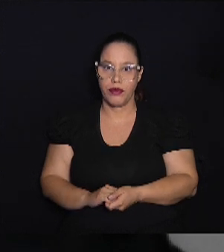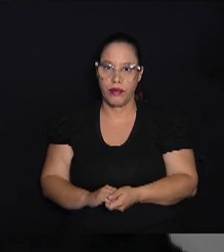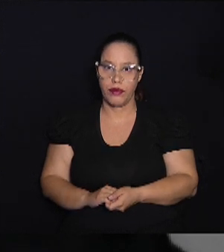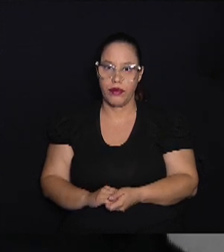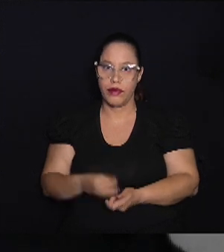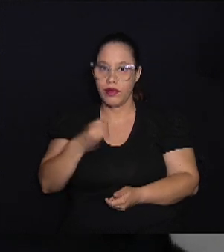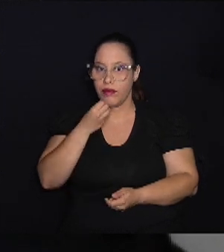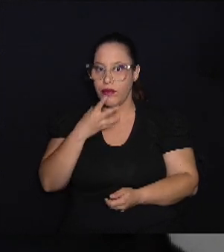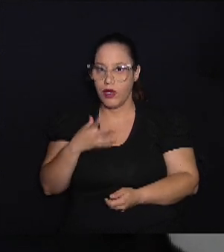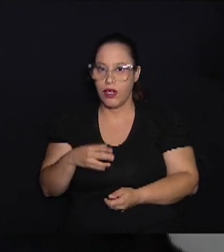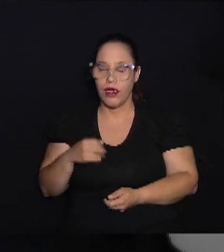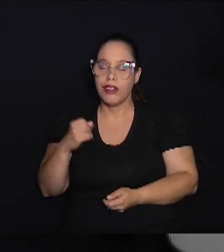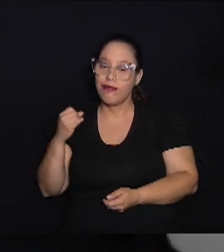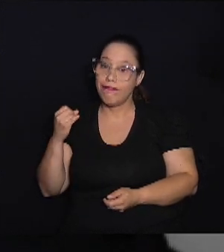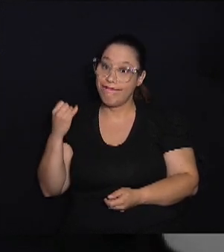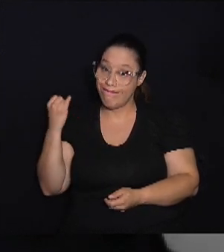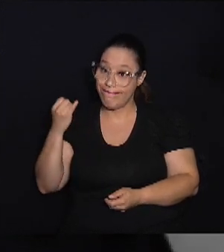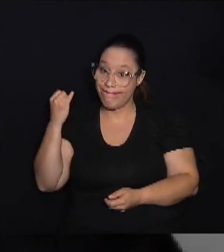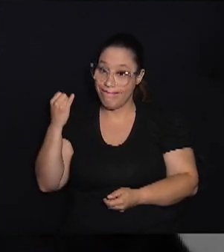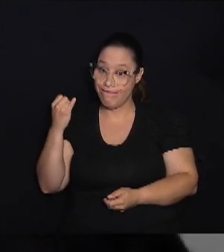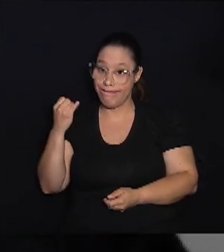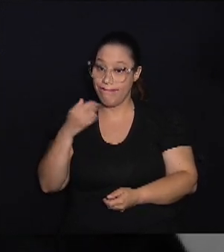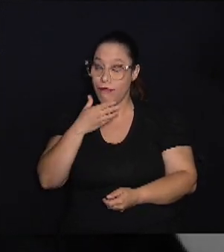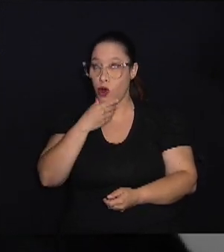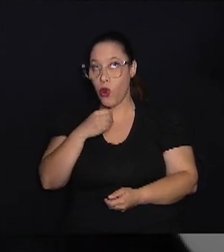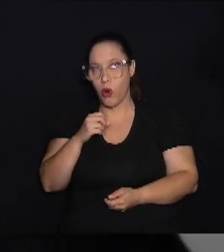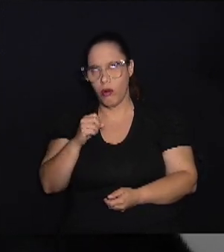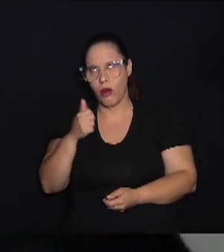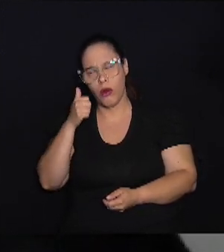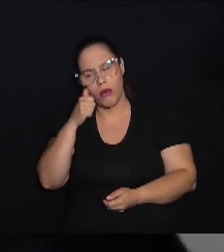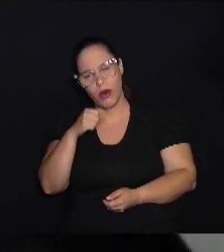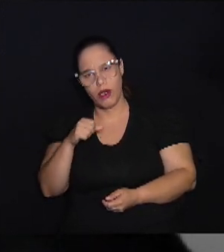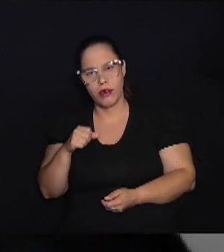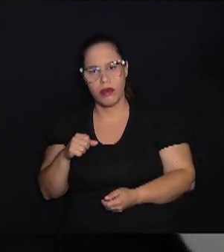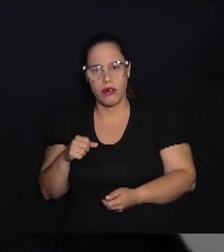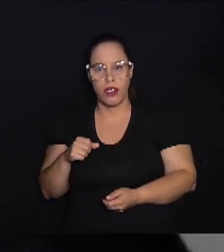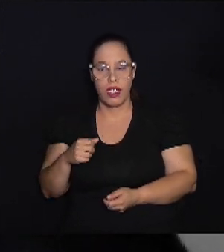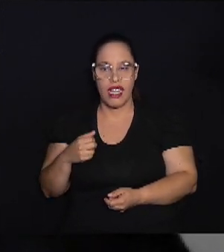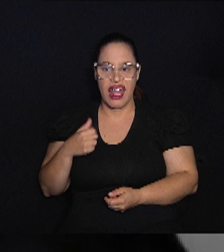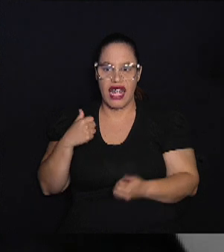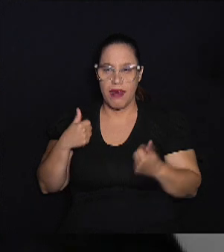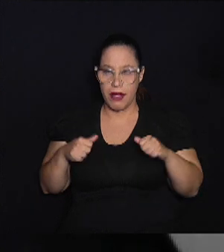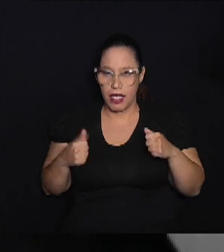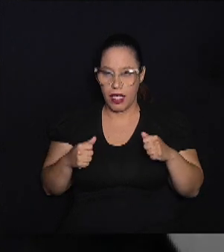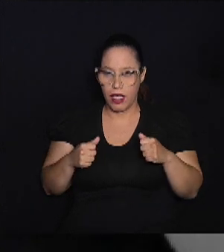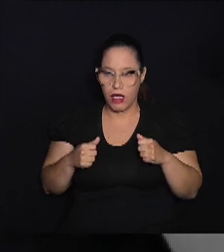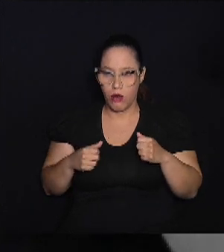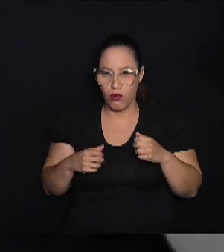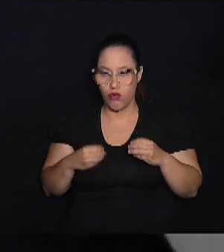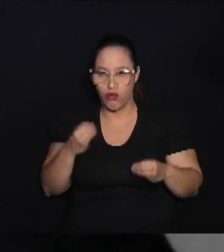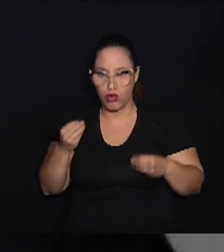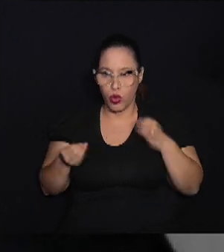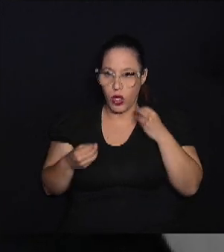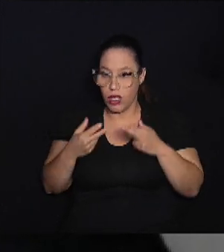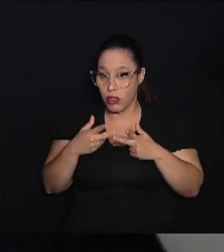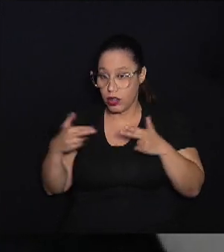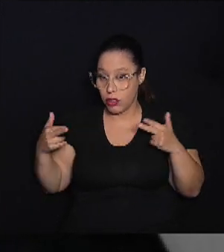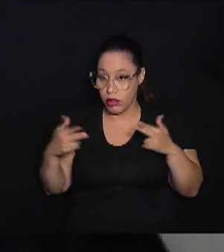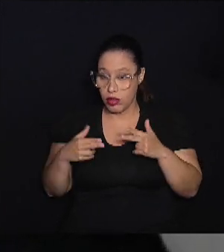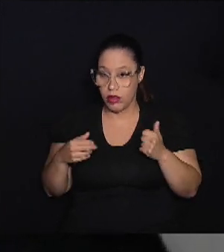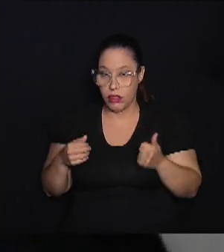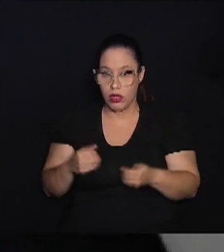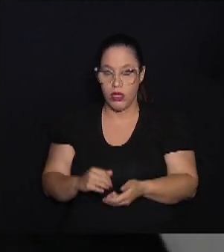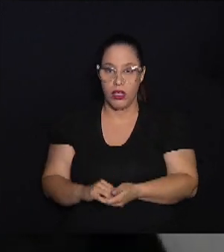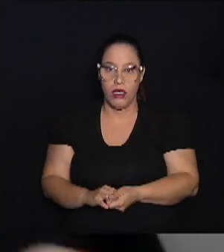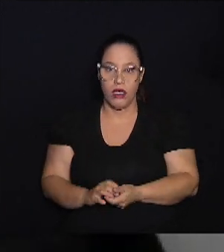Bom, é sempre interessante pensar que homem e mulher têm necessidades nutricionais diferentes. Então, tem alimentos que vão ser melhor para a produção